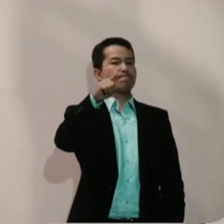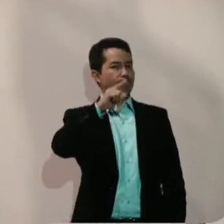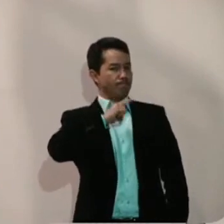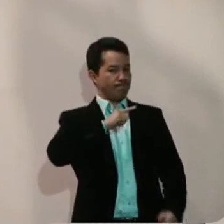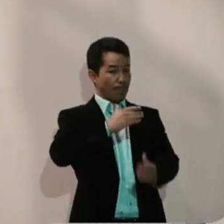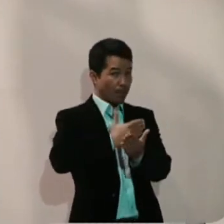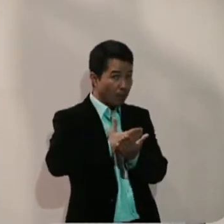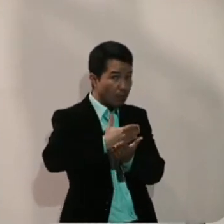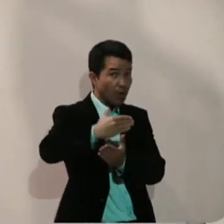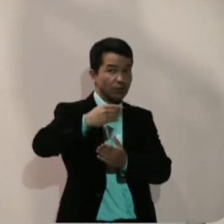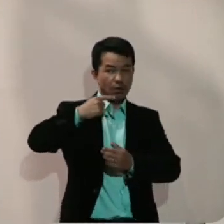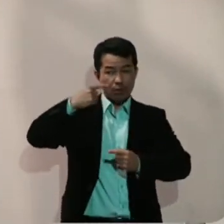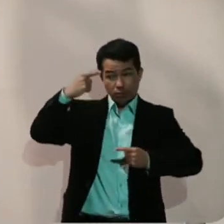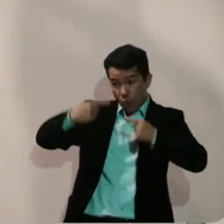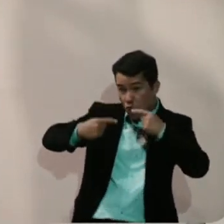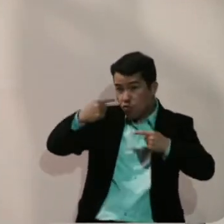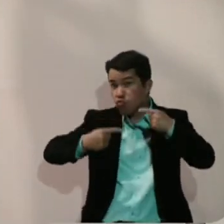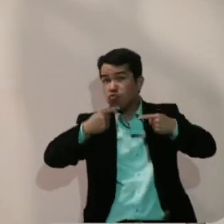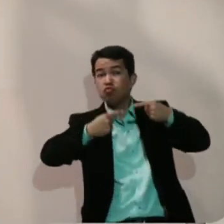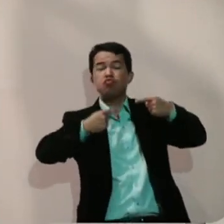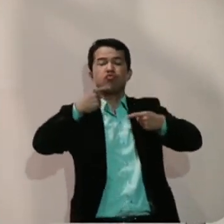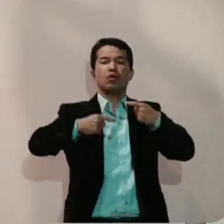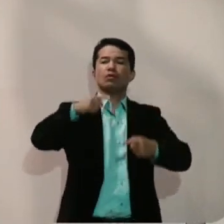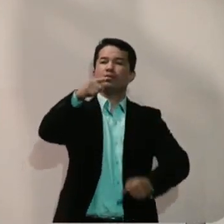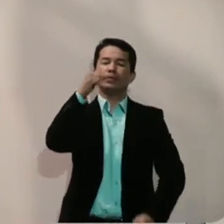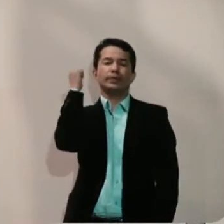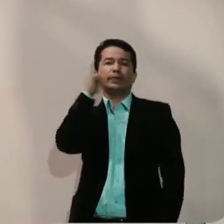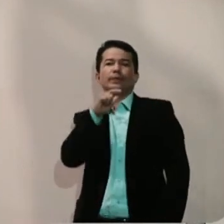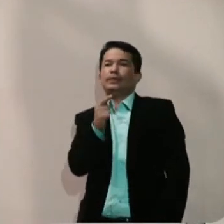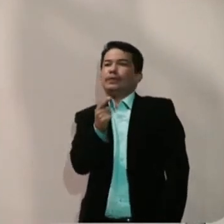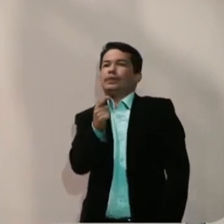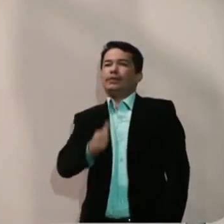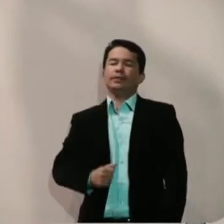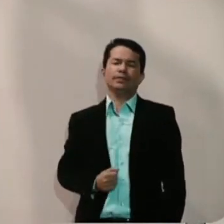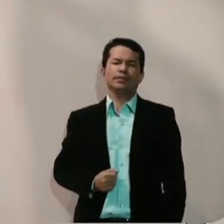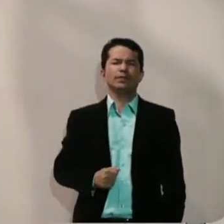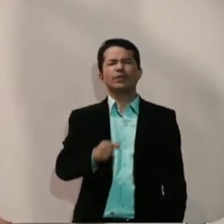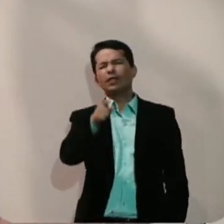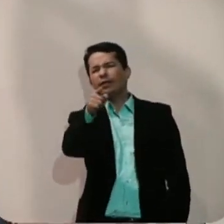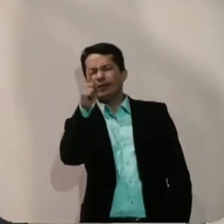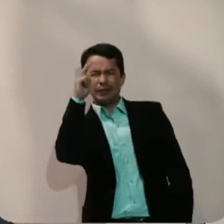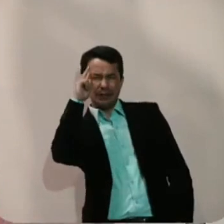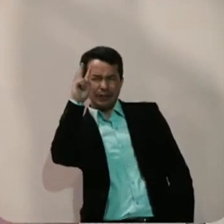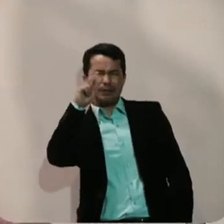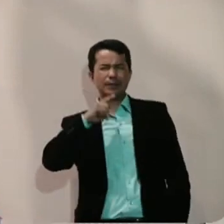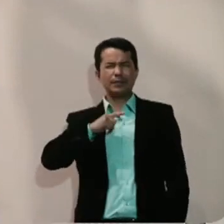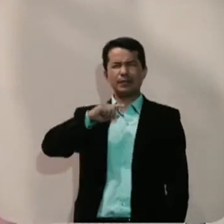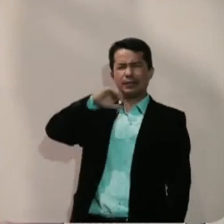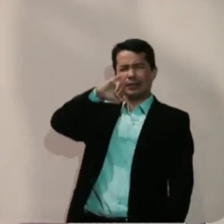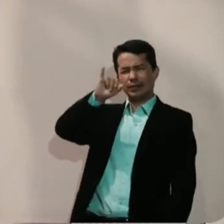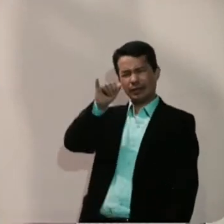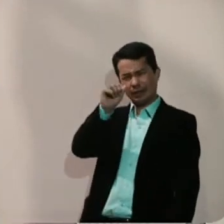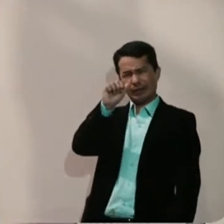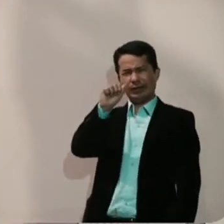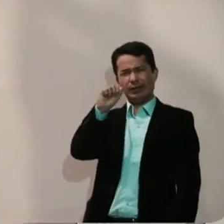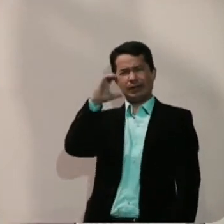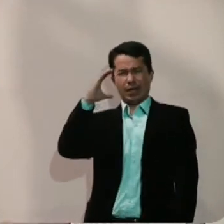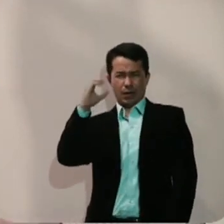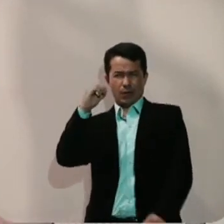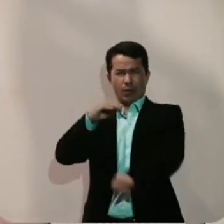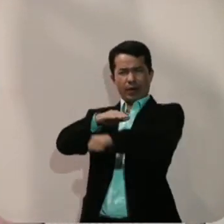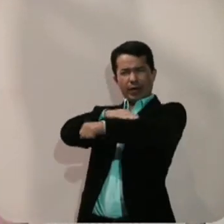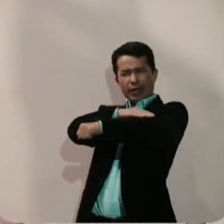A Bíblia vai nos contar a história de Jacó lutando, não é, com o anjo do